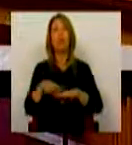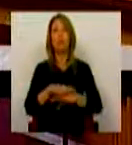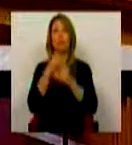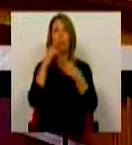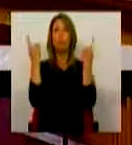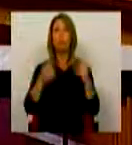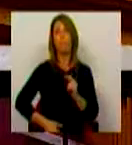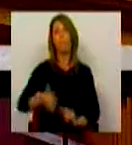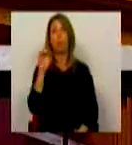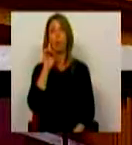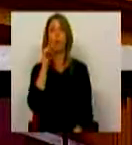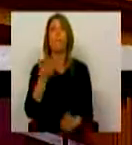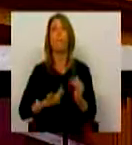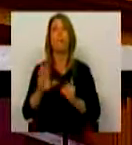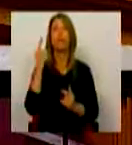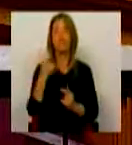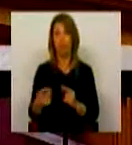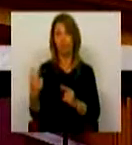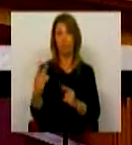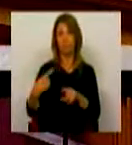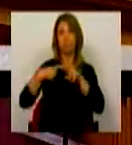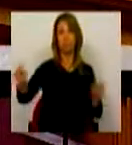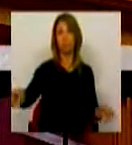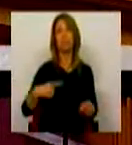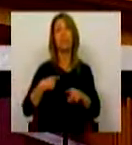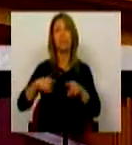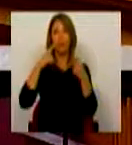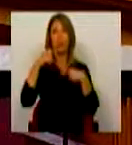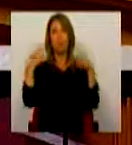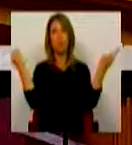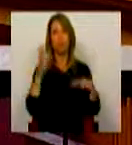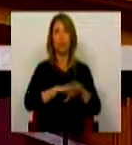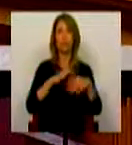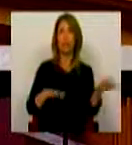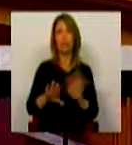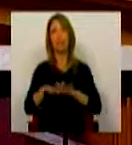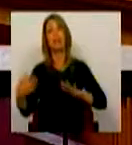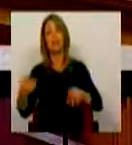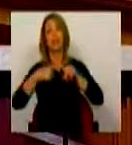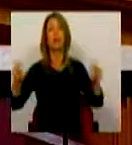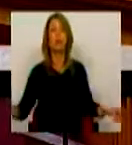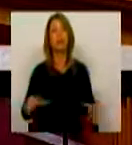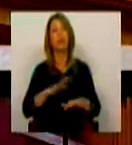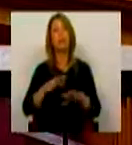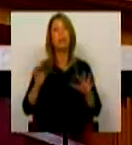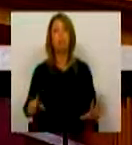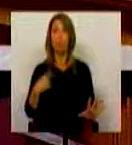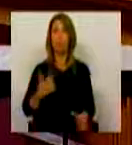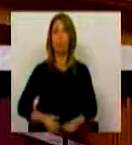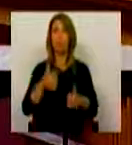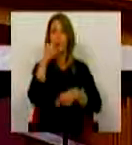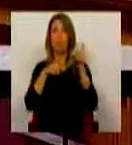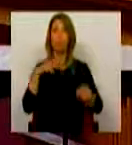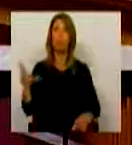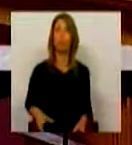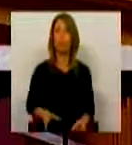mais qualificada. É isto que nos diverge, é isto que nos faz a diferença da esquerda para a direita e por isso acreditaram em nós, os portugueses, nas